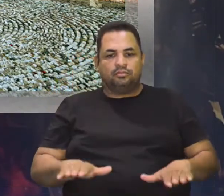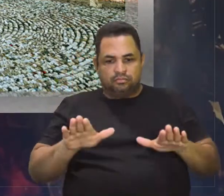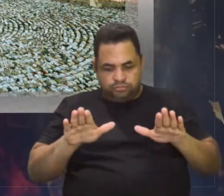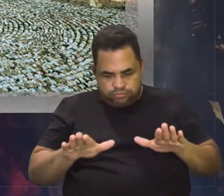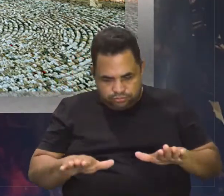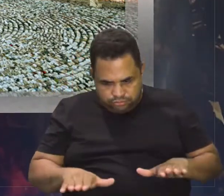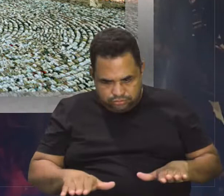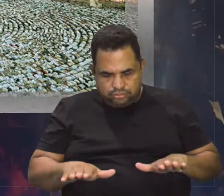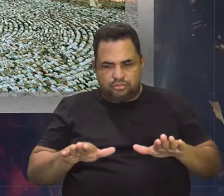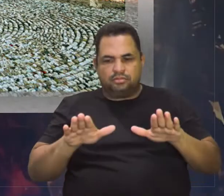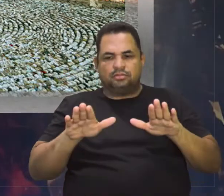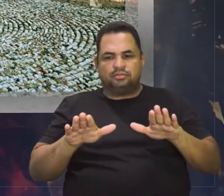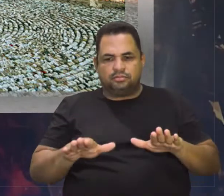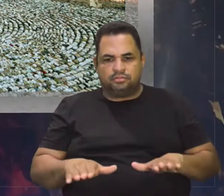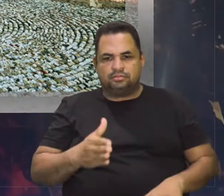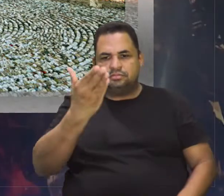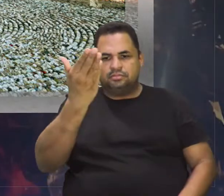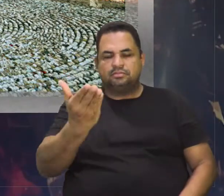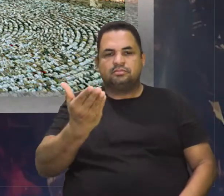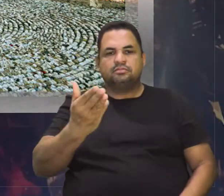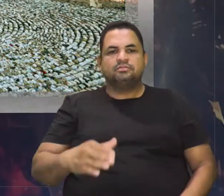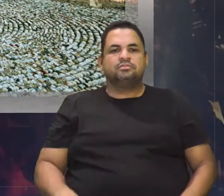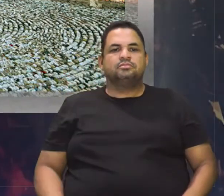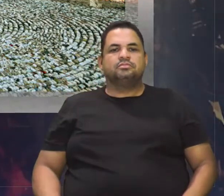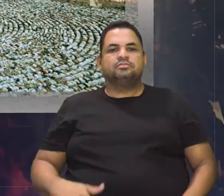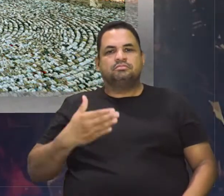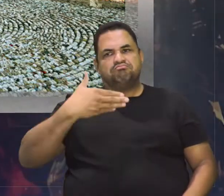islâmico, o árabe, ou